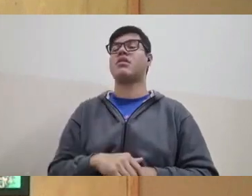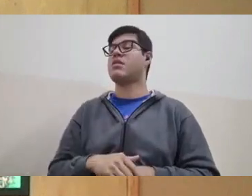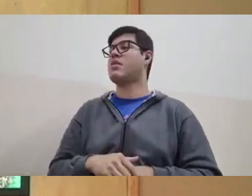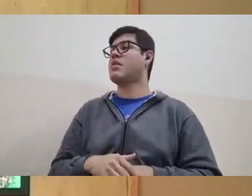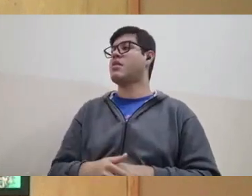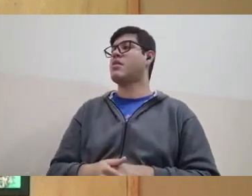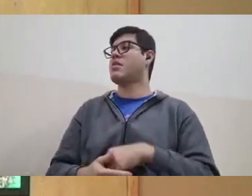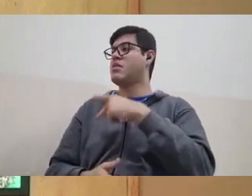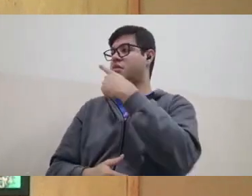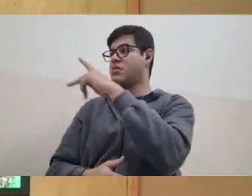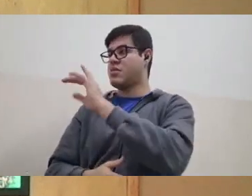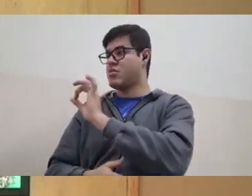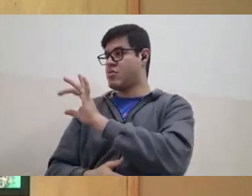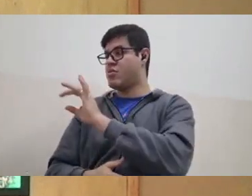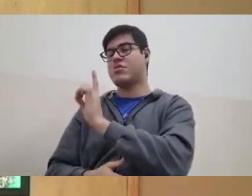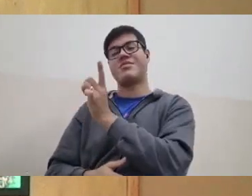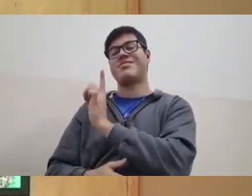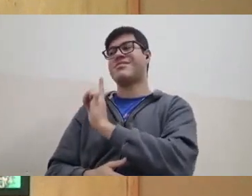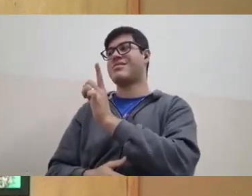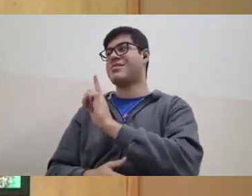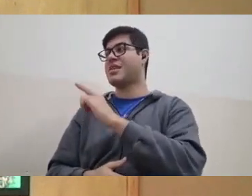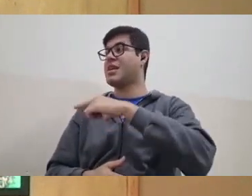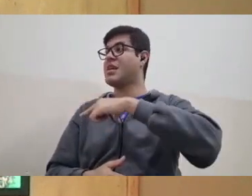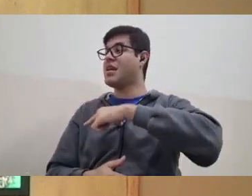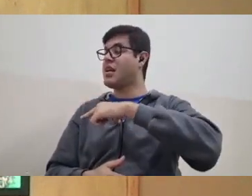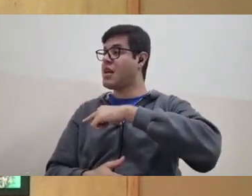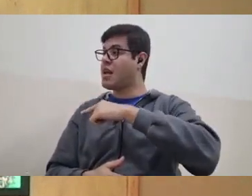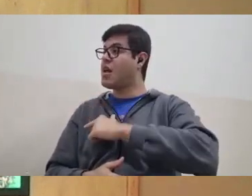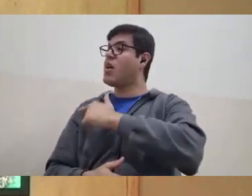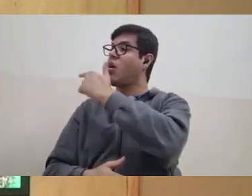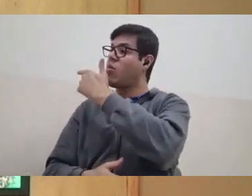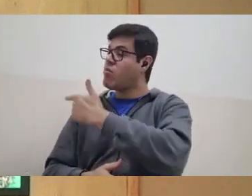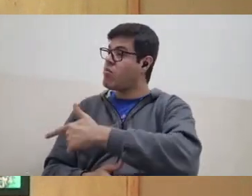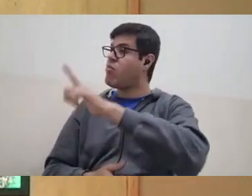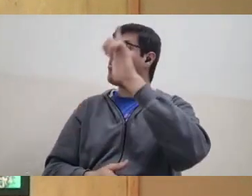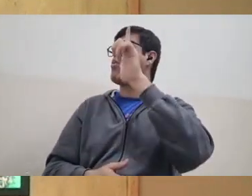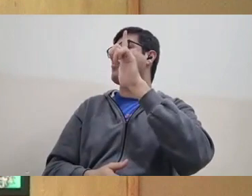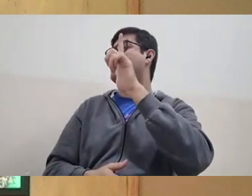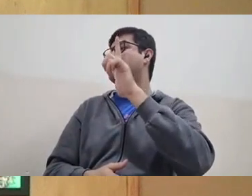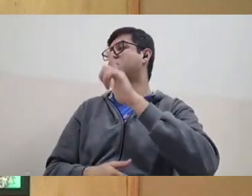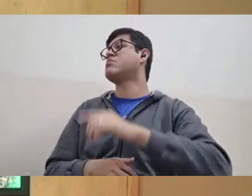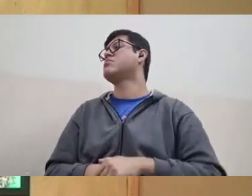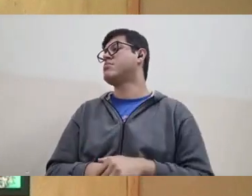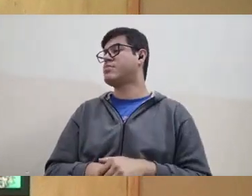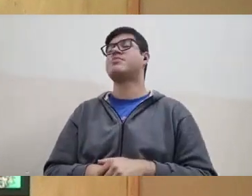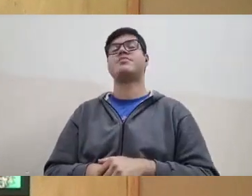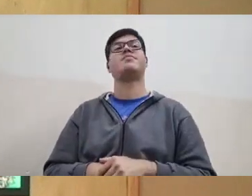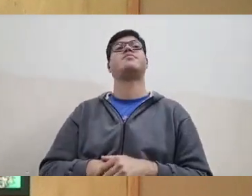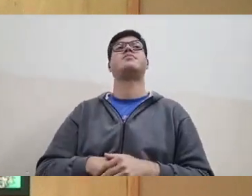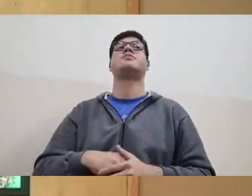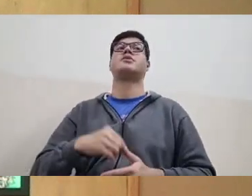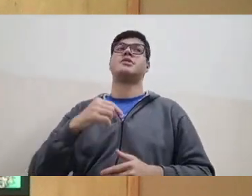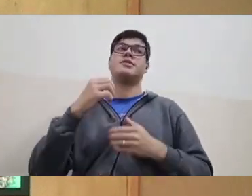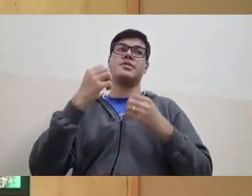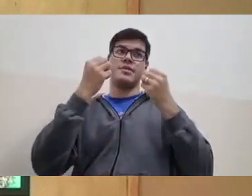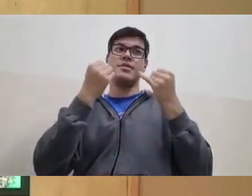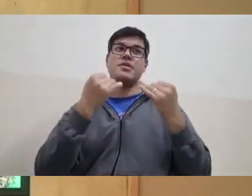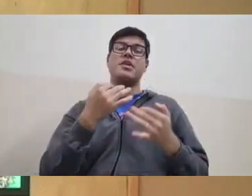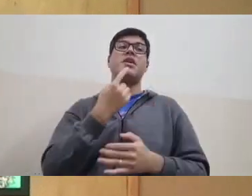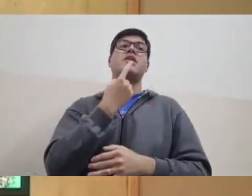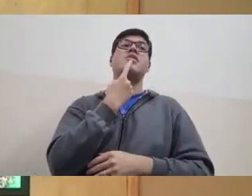não é só o seu plano de saúde da ciência nós temos assim mas também de outros planos né quando eu falo